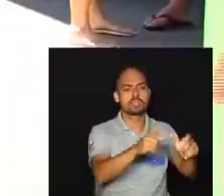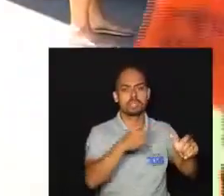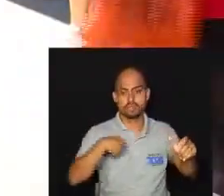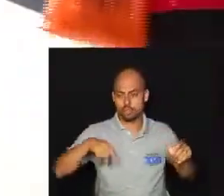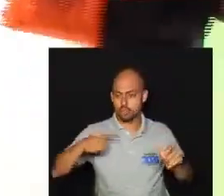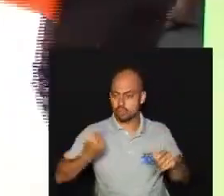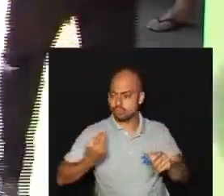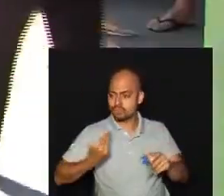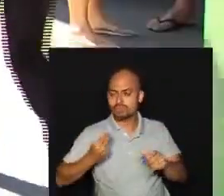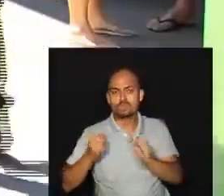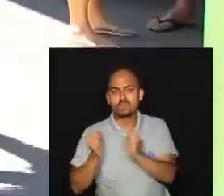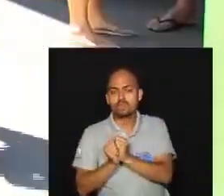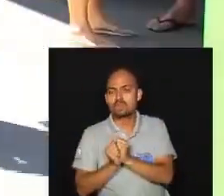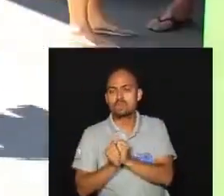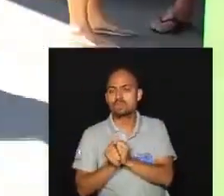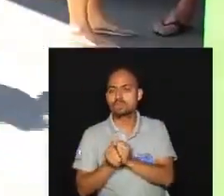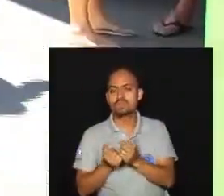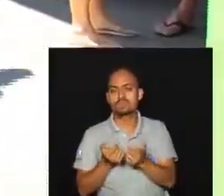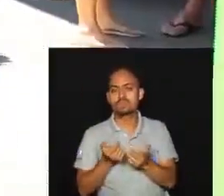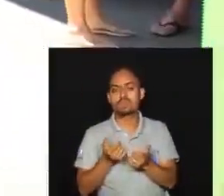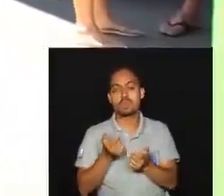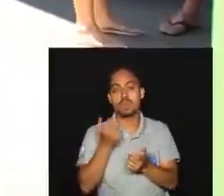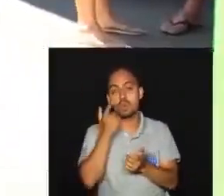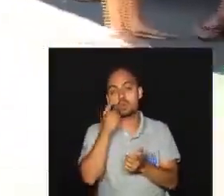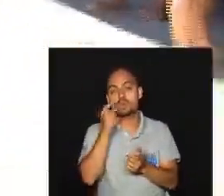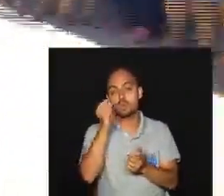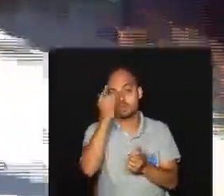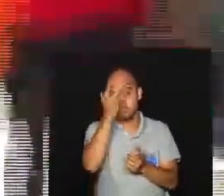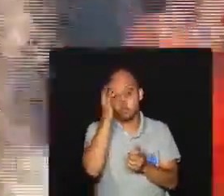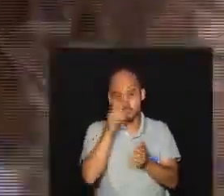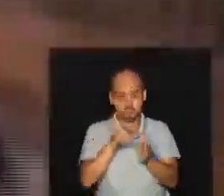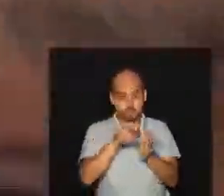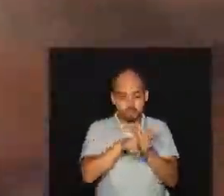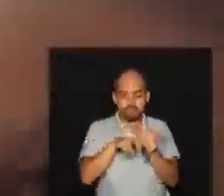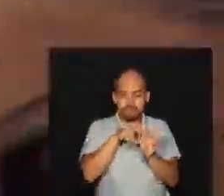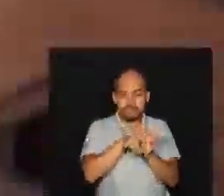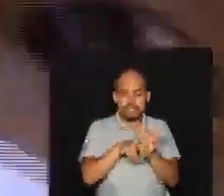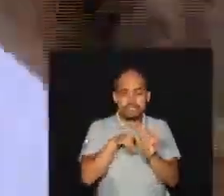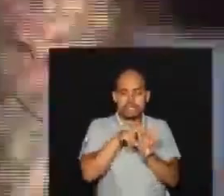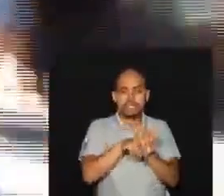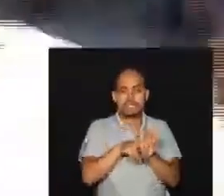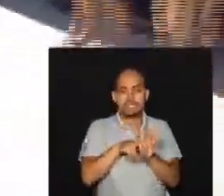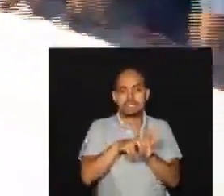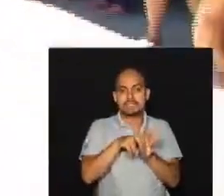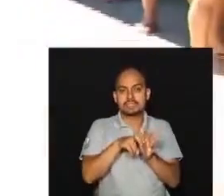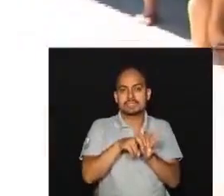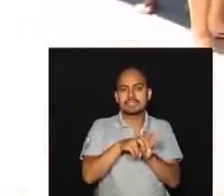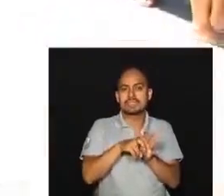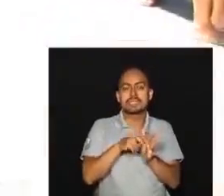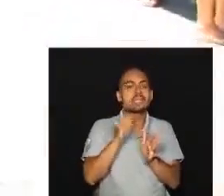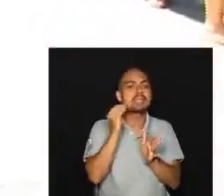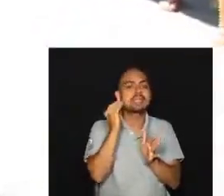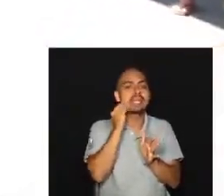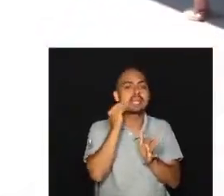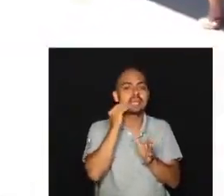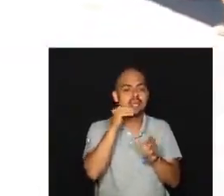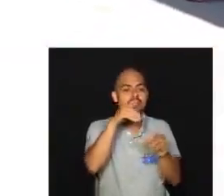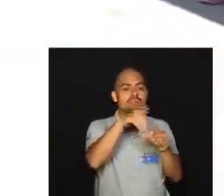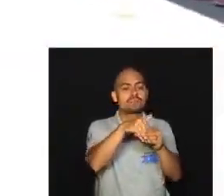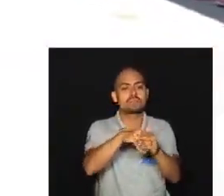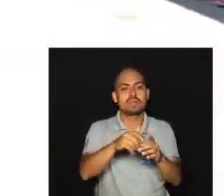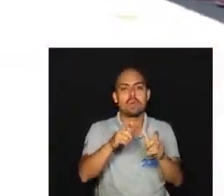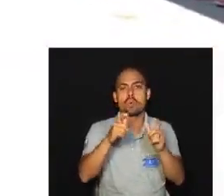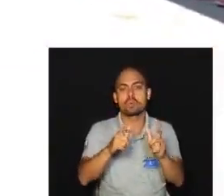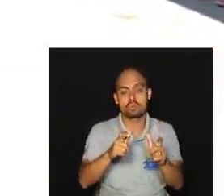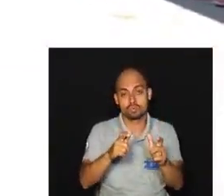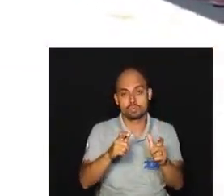junto. Eu acabei de ver também uma cadeirante tentando ver onde ela vota para saber como ela consegue